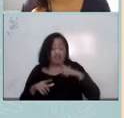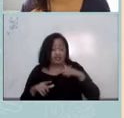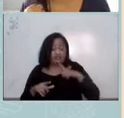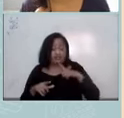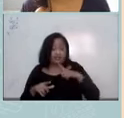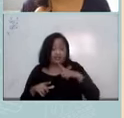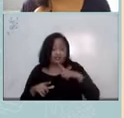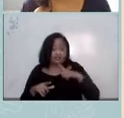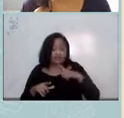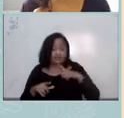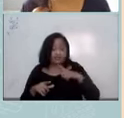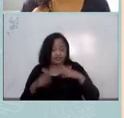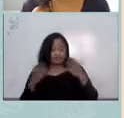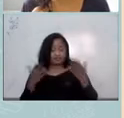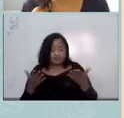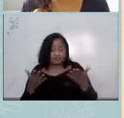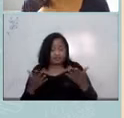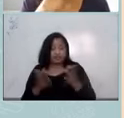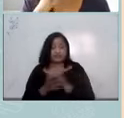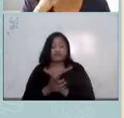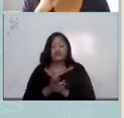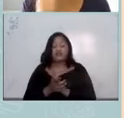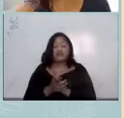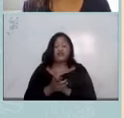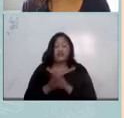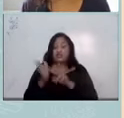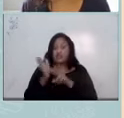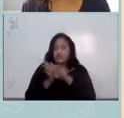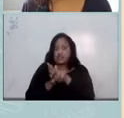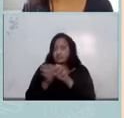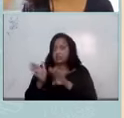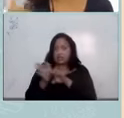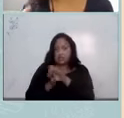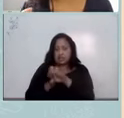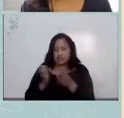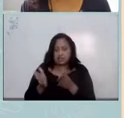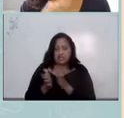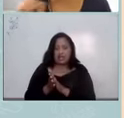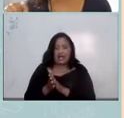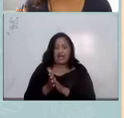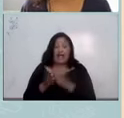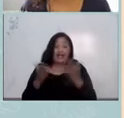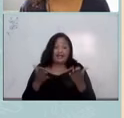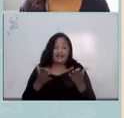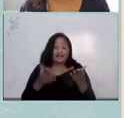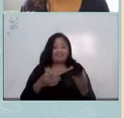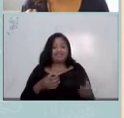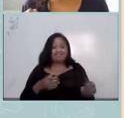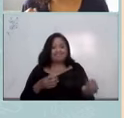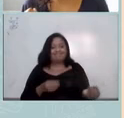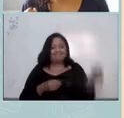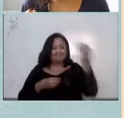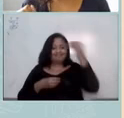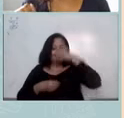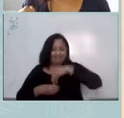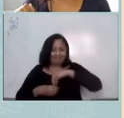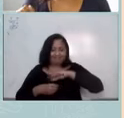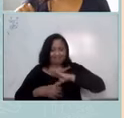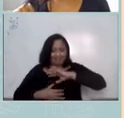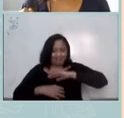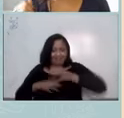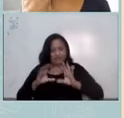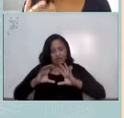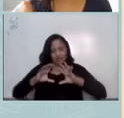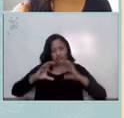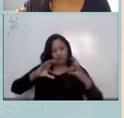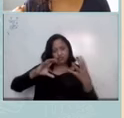agente causador, ela já está com esse agente infeccioso, e aí ele acaba passando lá para o bebê pela placenta. Então, a gente